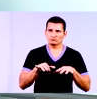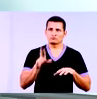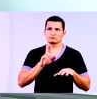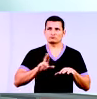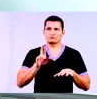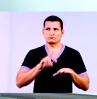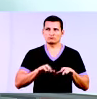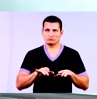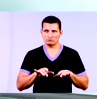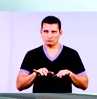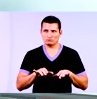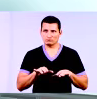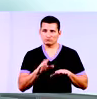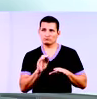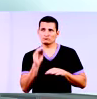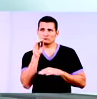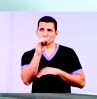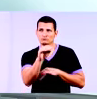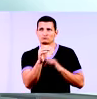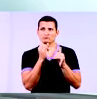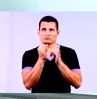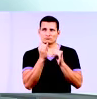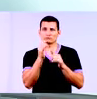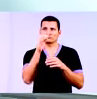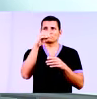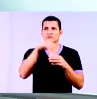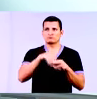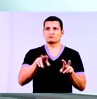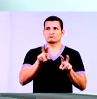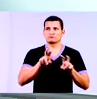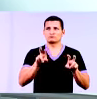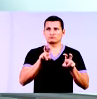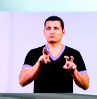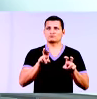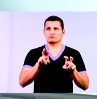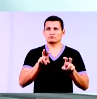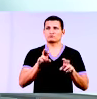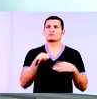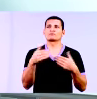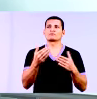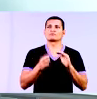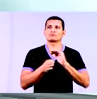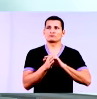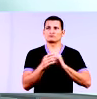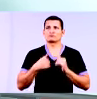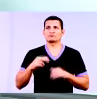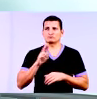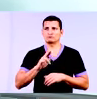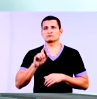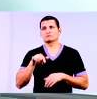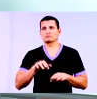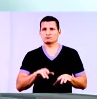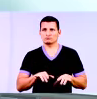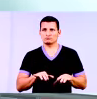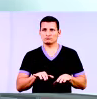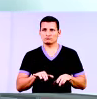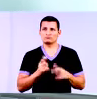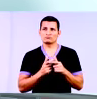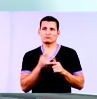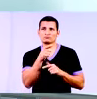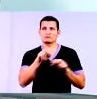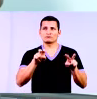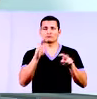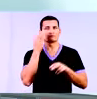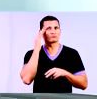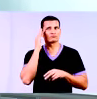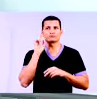teclado para jogar essa informação para dentro da máquina. Então, qual foi o dispositivo de entrada que eu usei? Foi o teclado, porque a máquina não entende o que nós falamos,